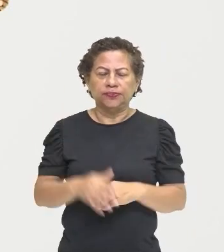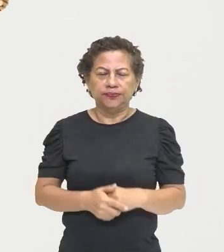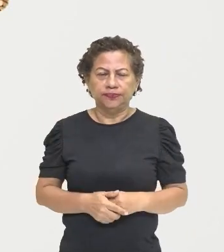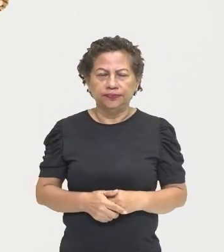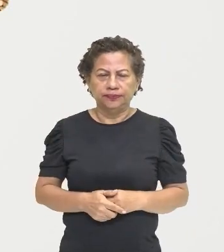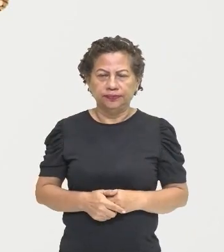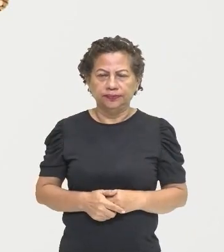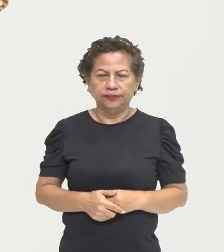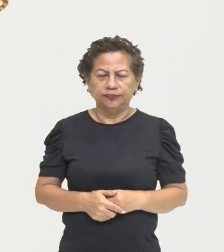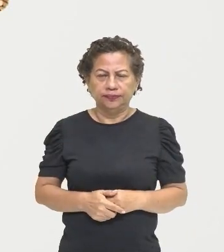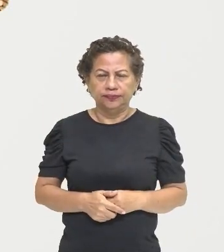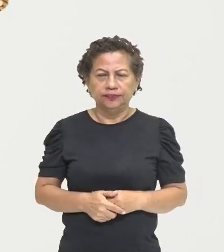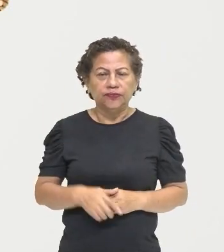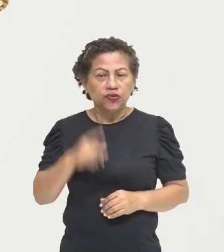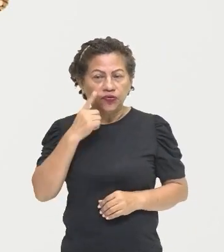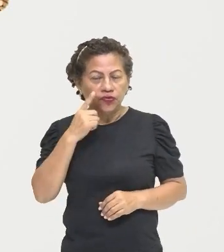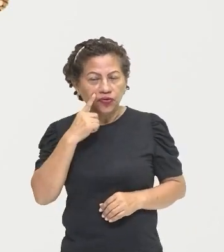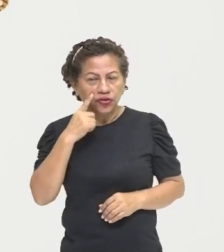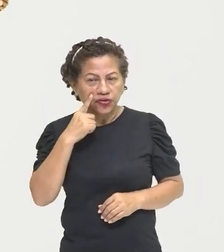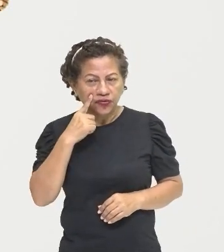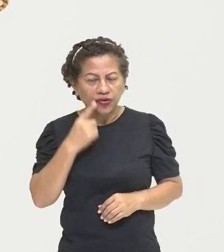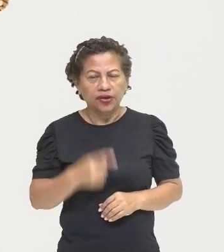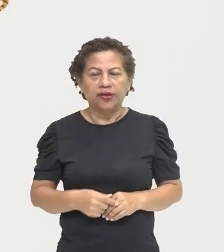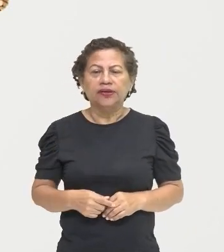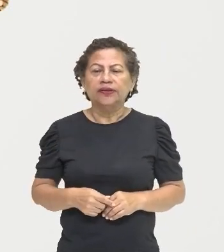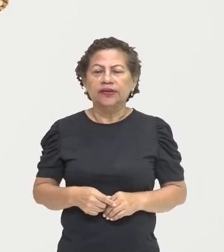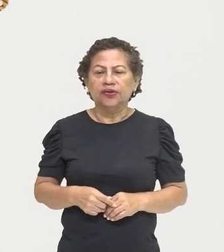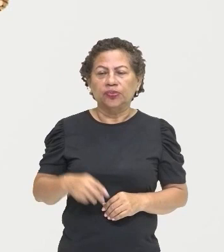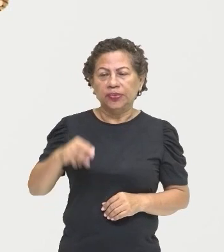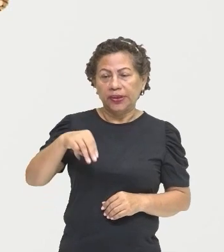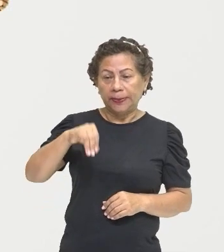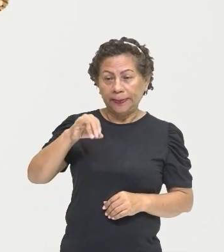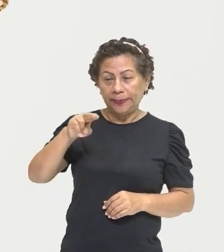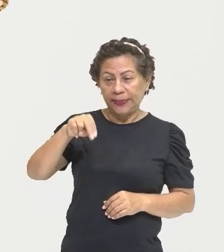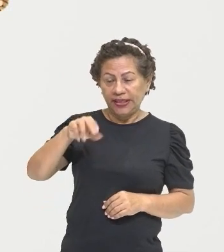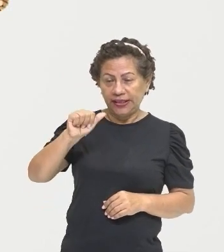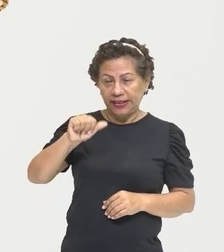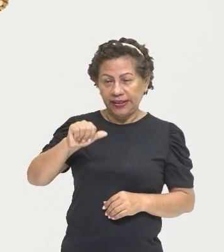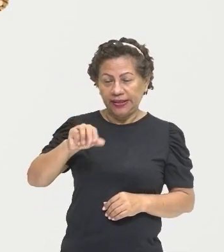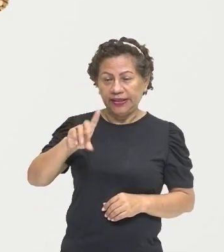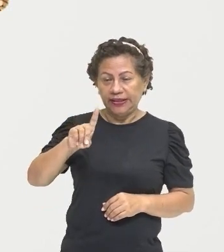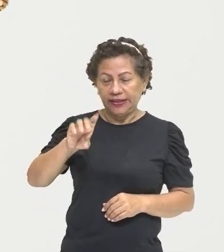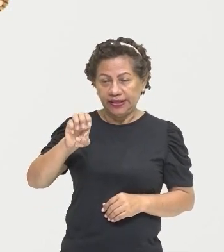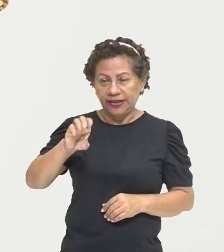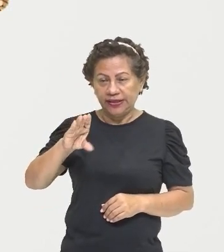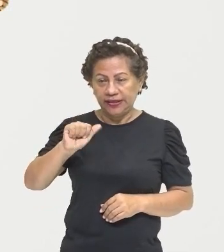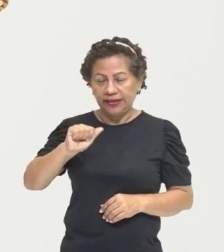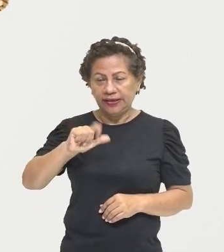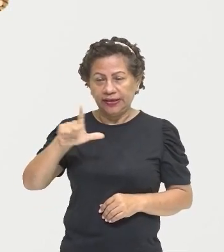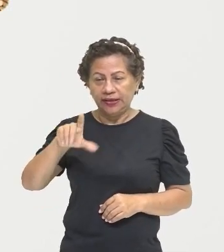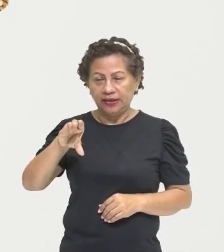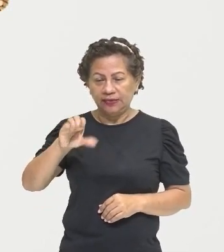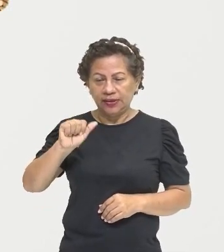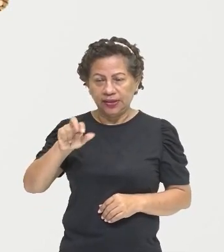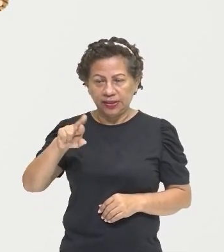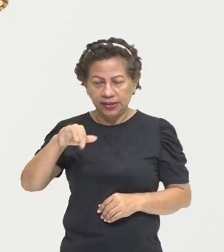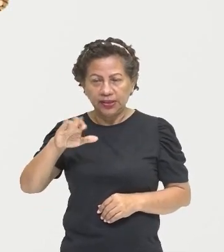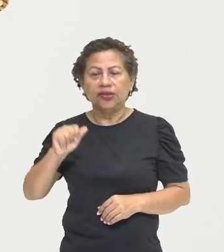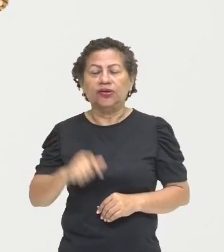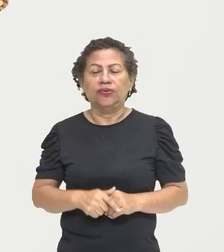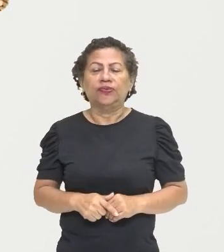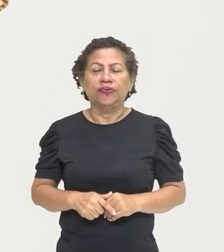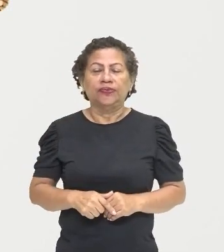a extração mineral, e aqui eu trouxe uma mina de calcário para a gente ver aqui, certo? Temos também a extração vegetal, e a